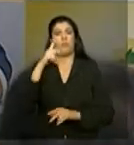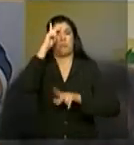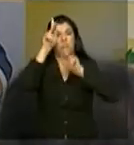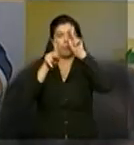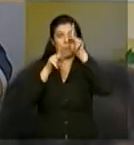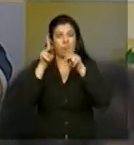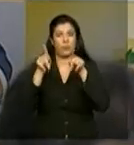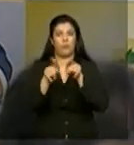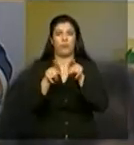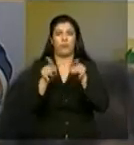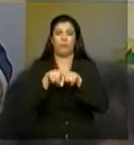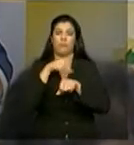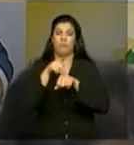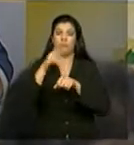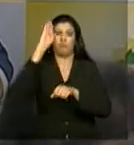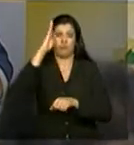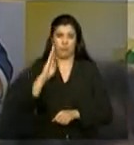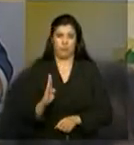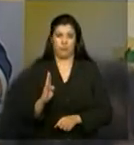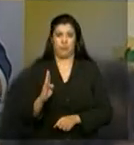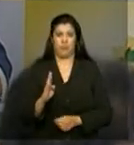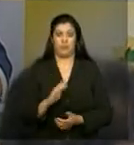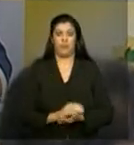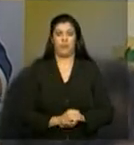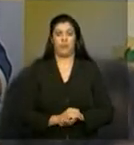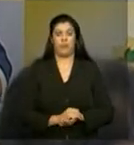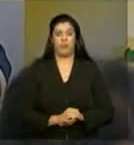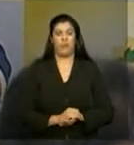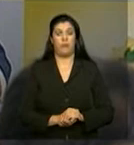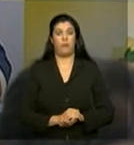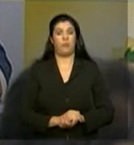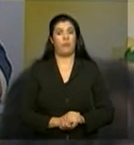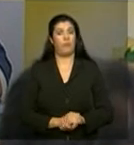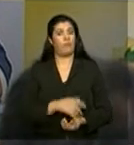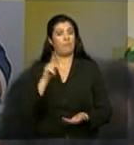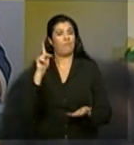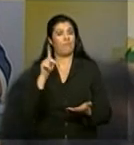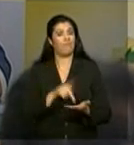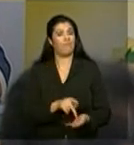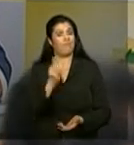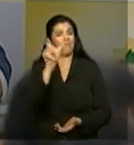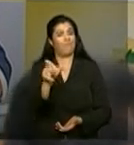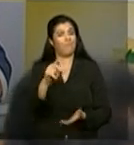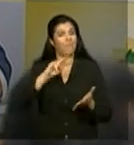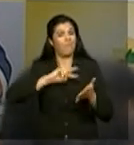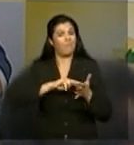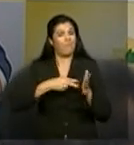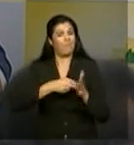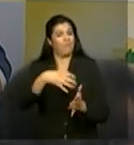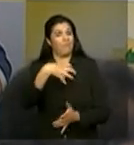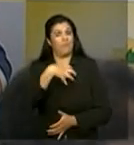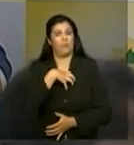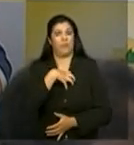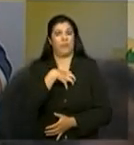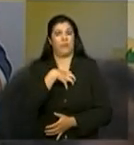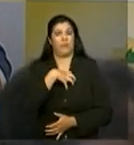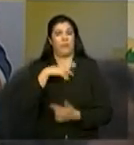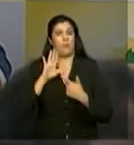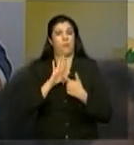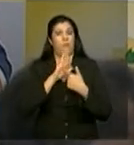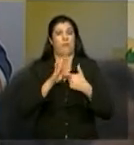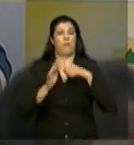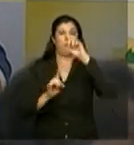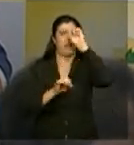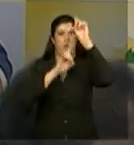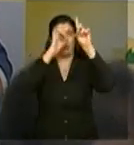e é exatamente com este significado para a democracia brasileira